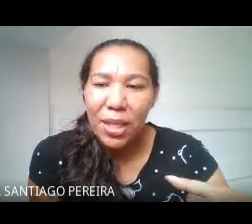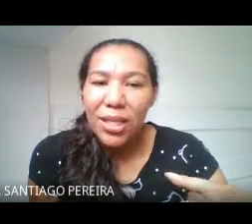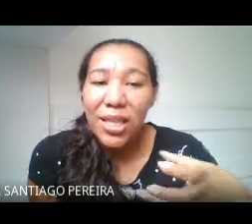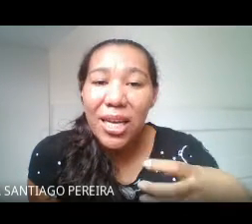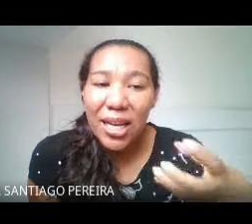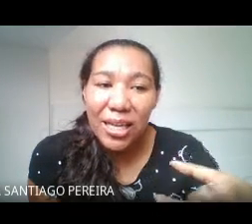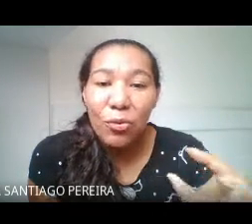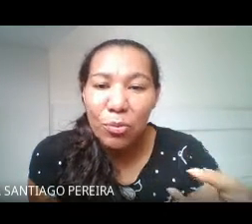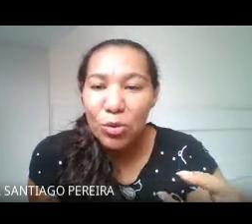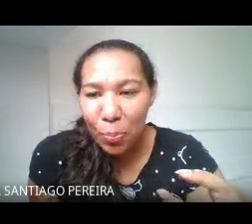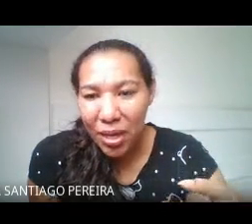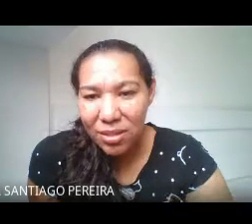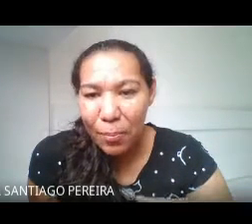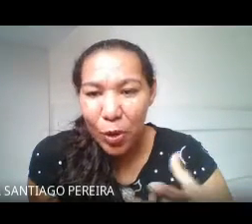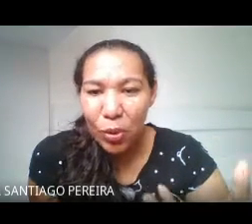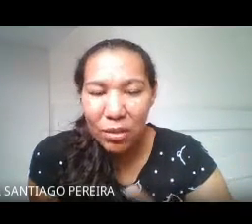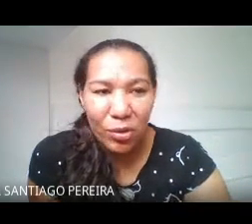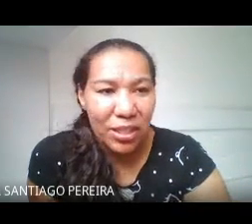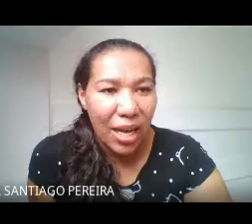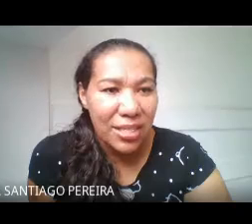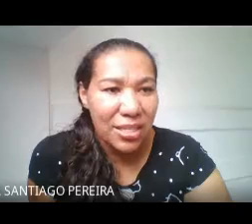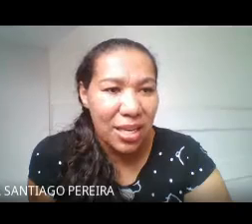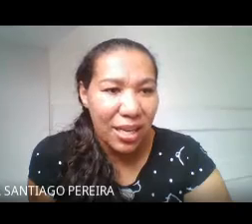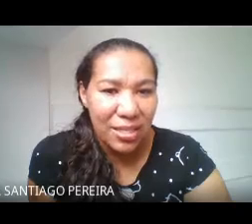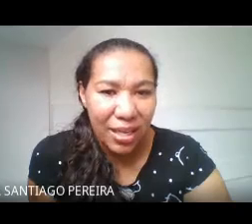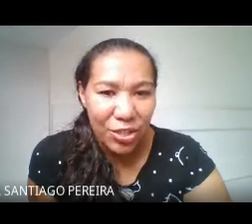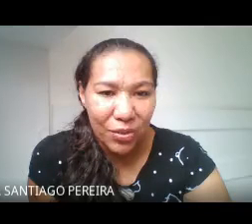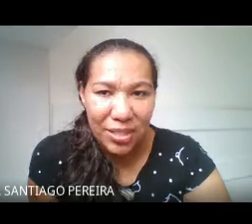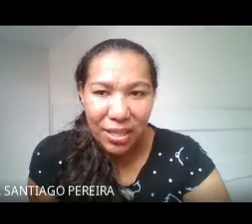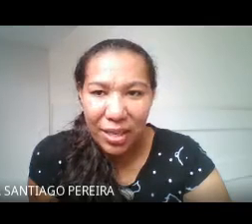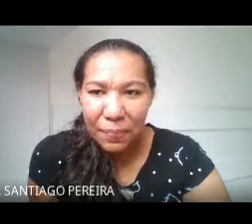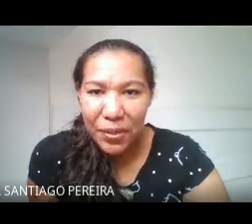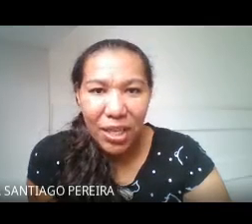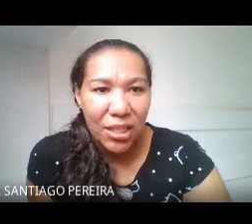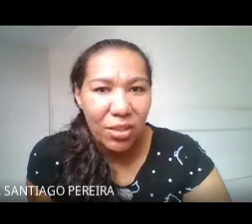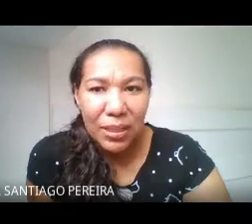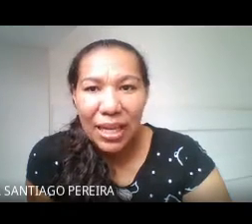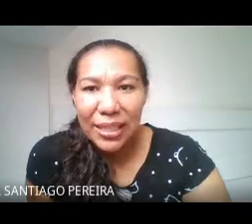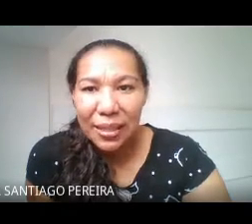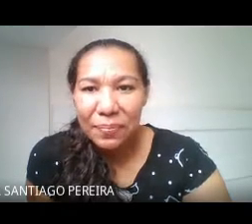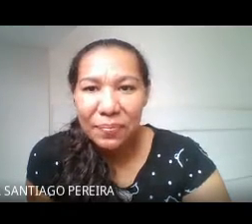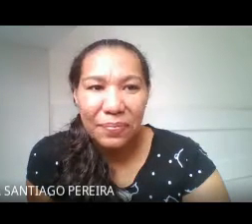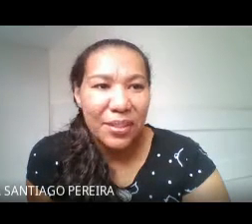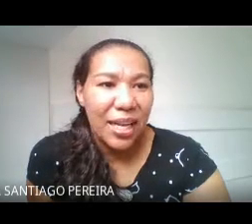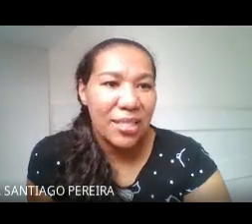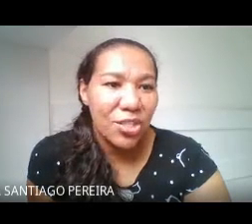mensagem. E ele é um filme de suspense, né? Porque o livro ele traz essa questão, essa ideia. Então vamos lá,